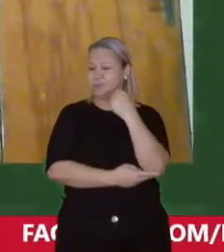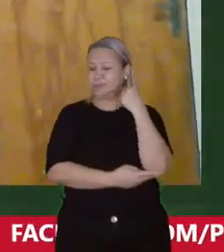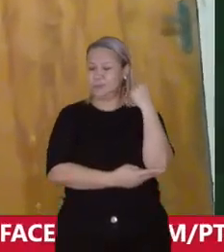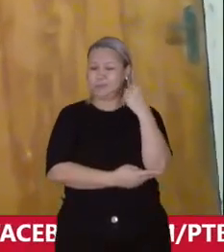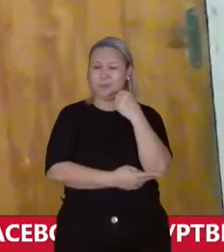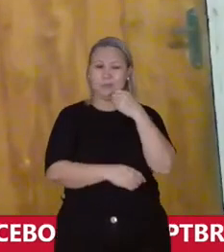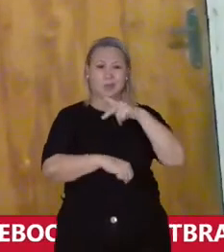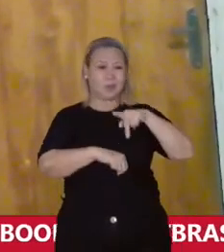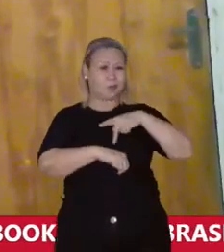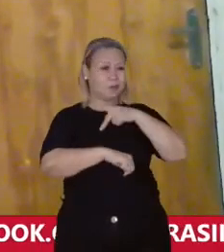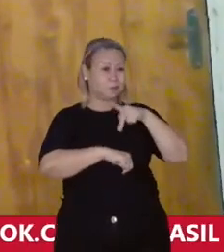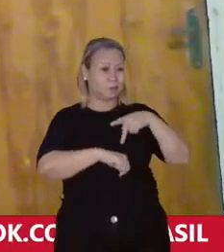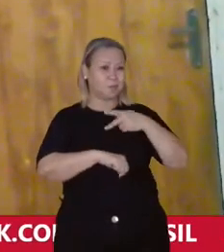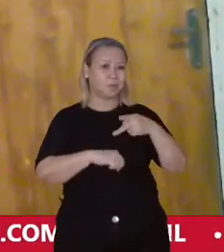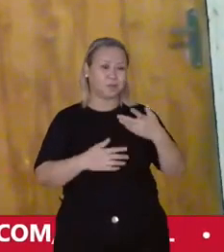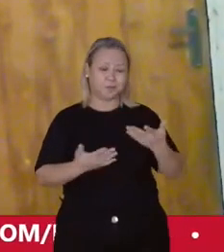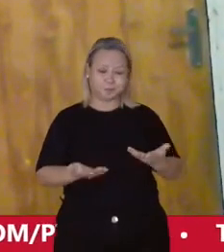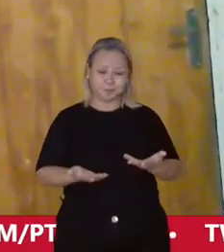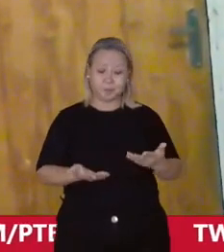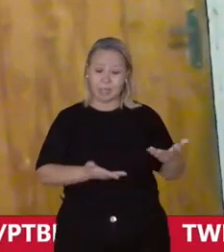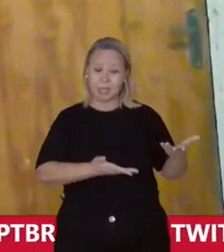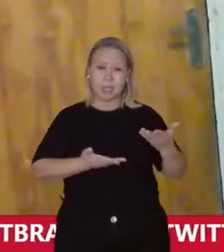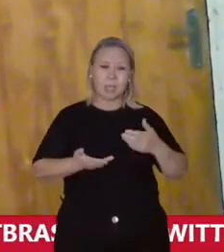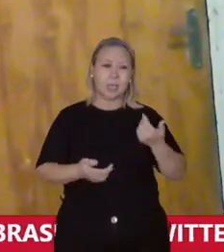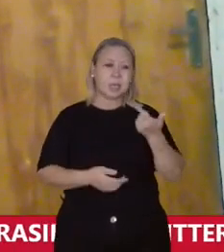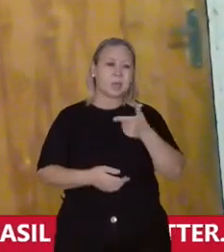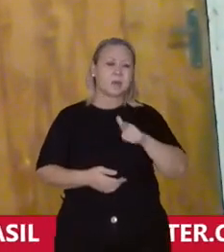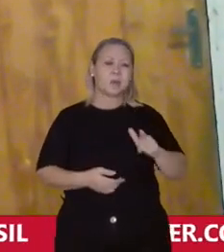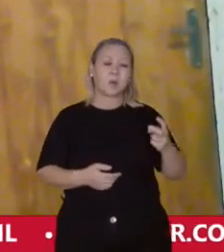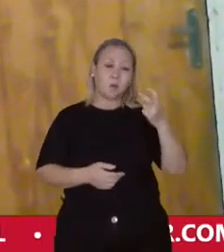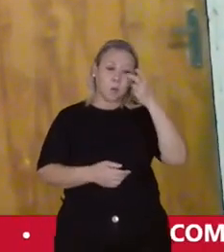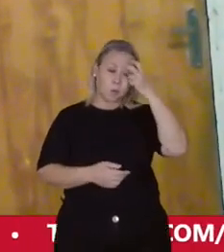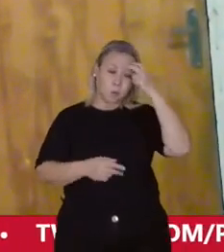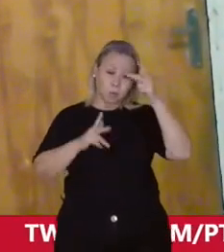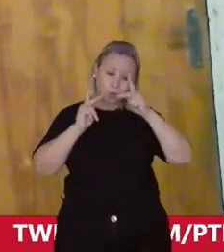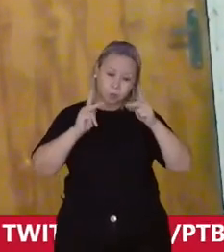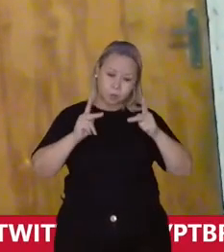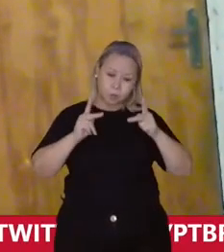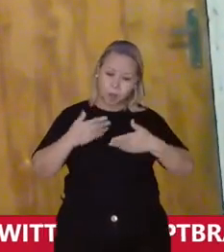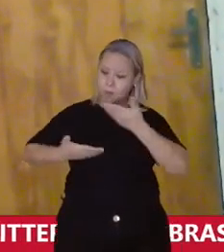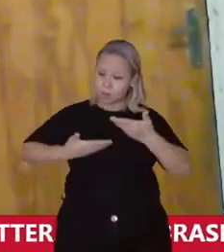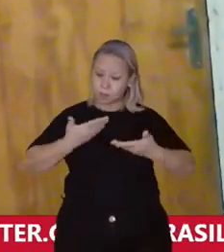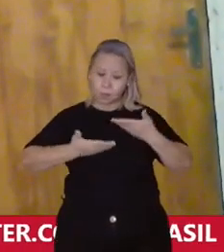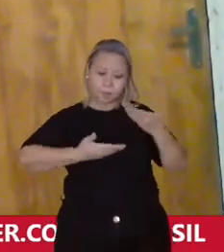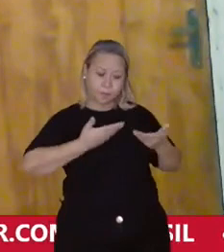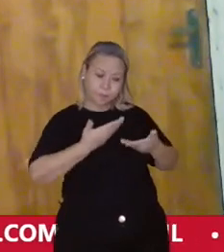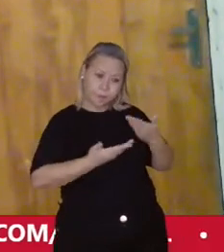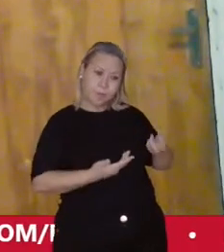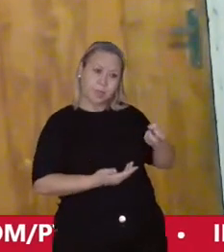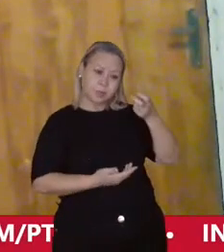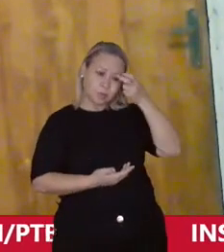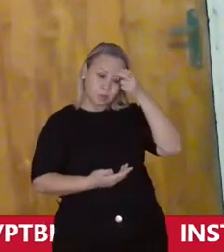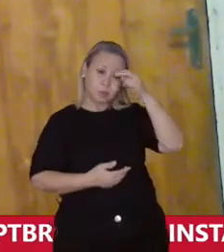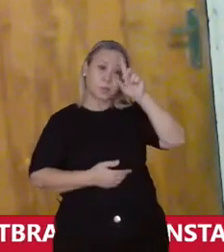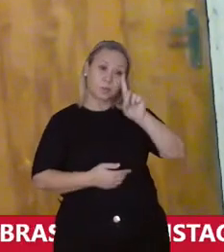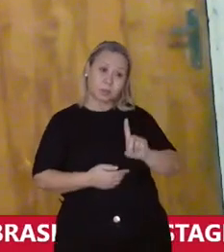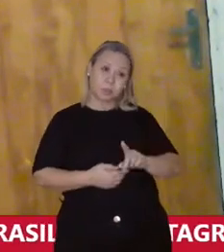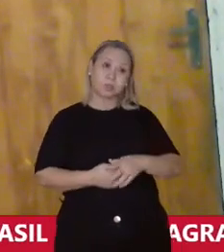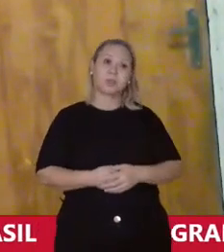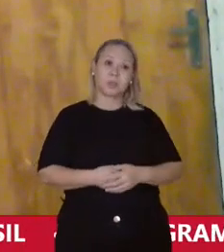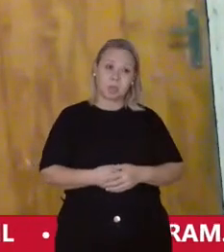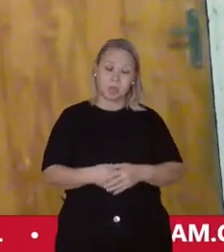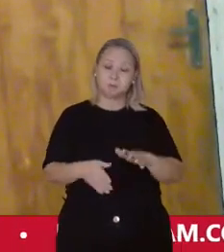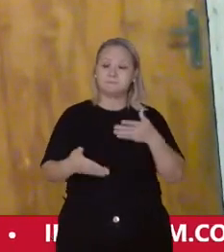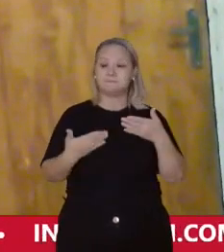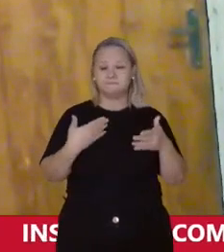que trazer novamente uma cultura de paz, uma cultura de convivência, uma cultura de direitos, talvez